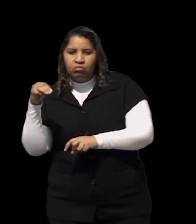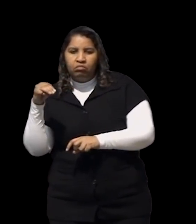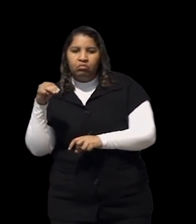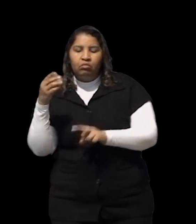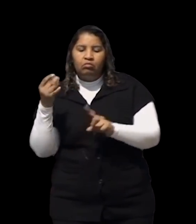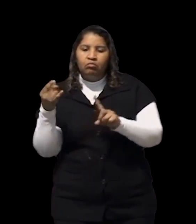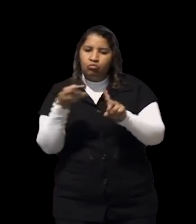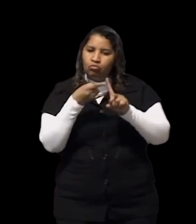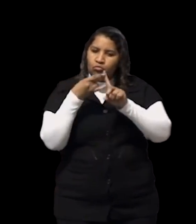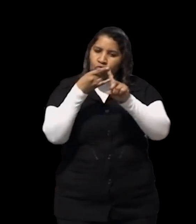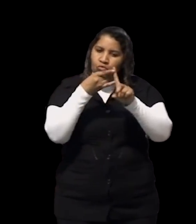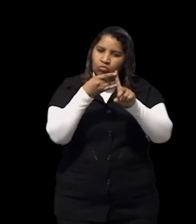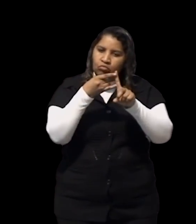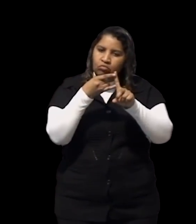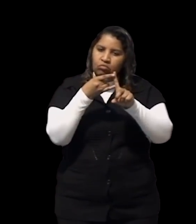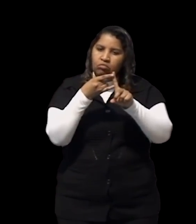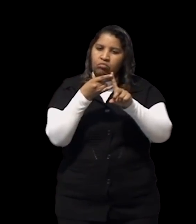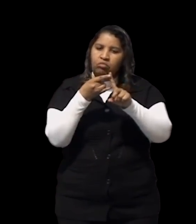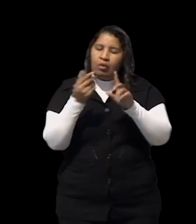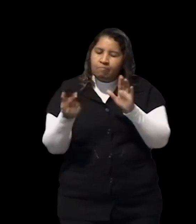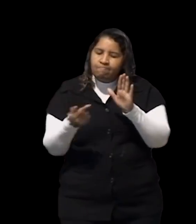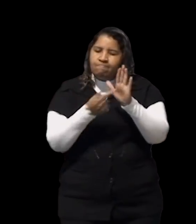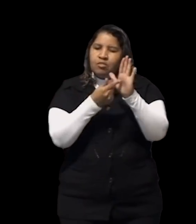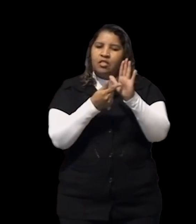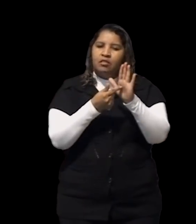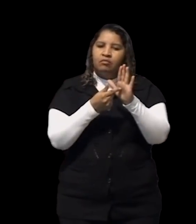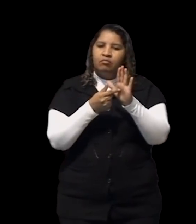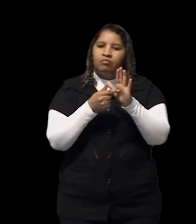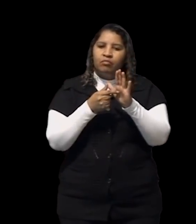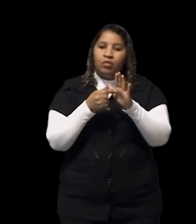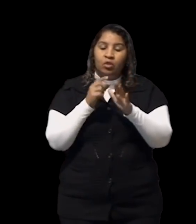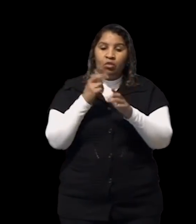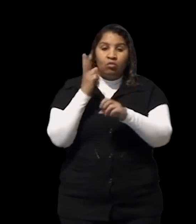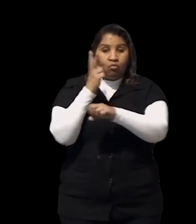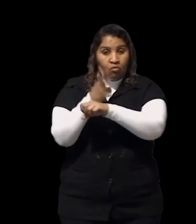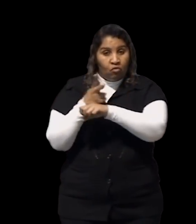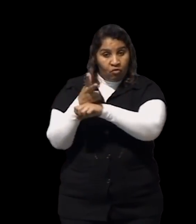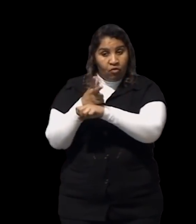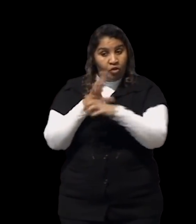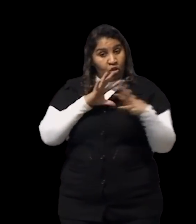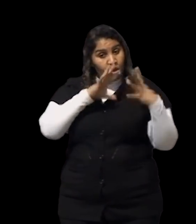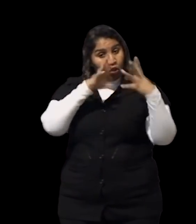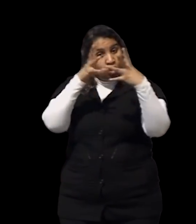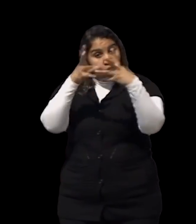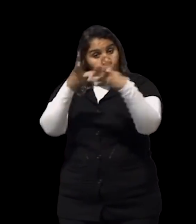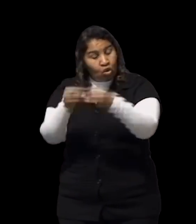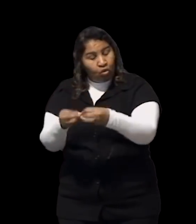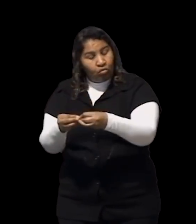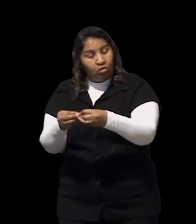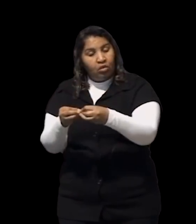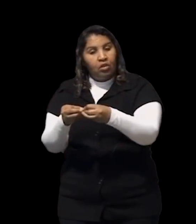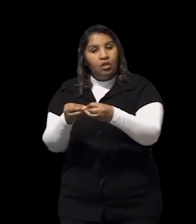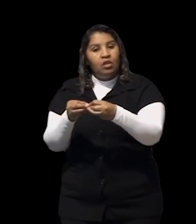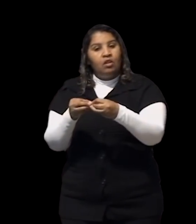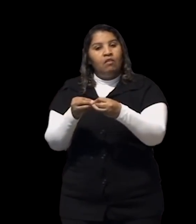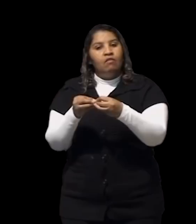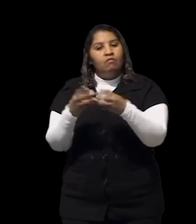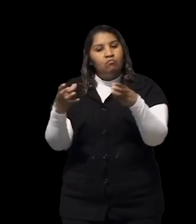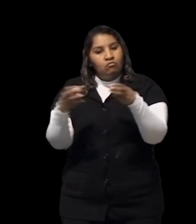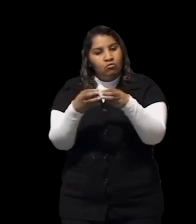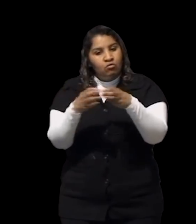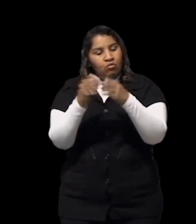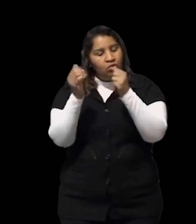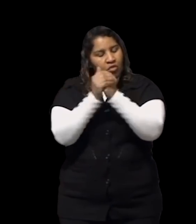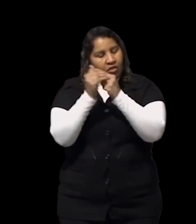vídeo e todo o nosso time de integração e interação vai estar com você e vocês vão poder ser recebidos